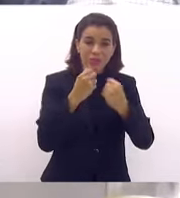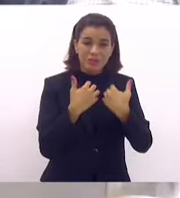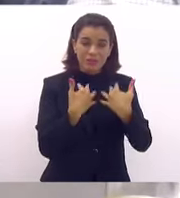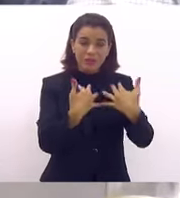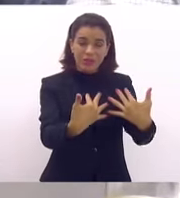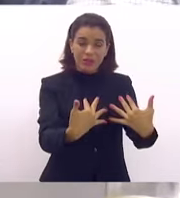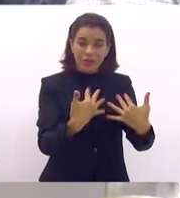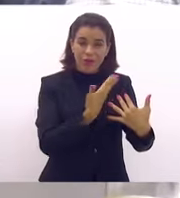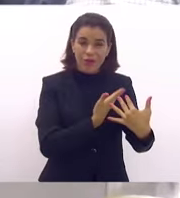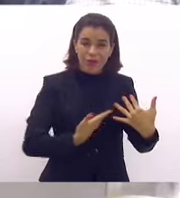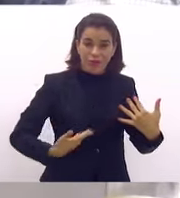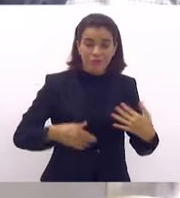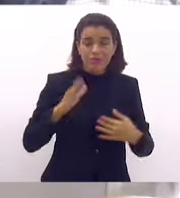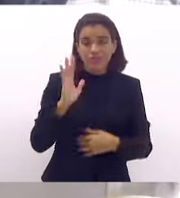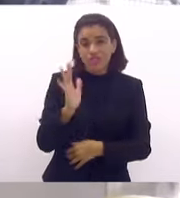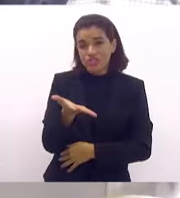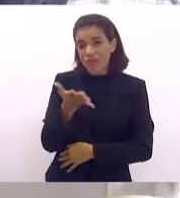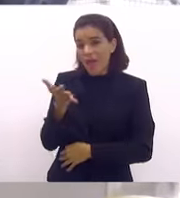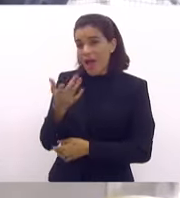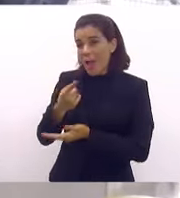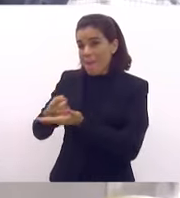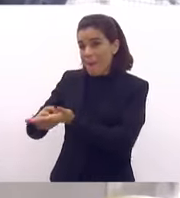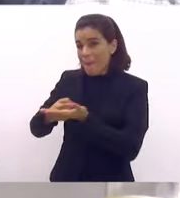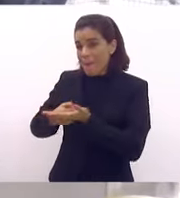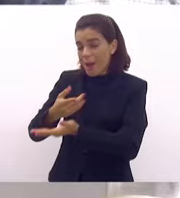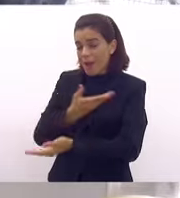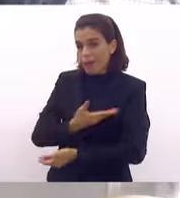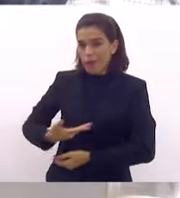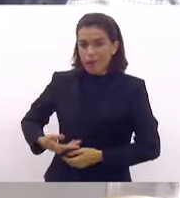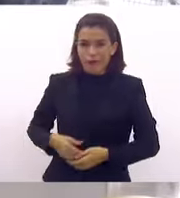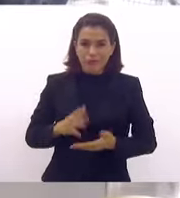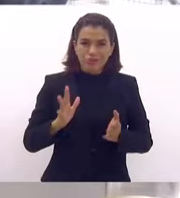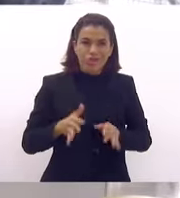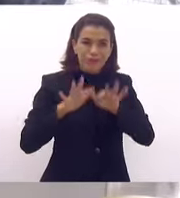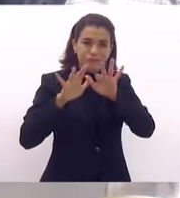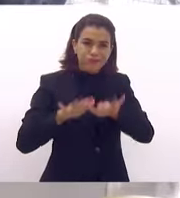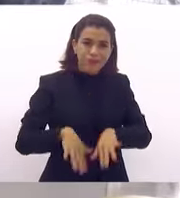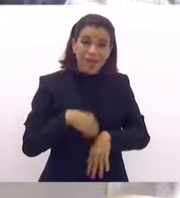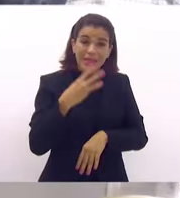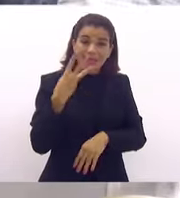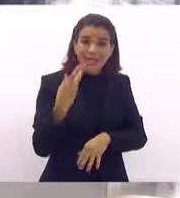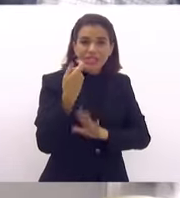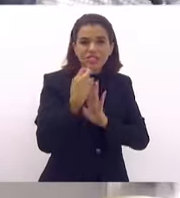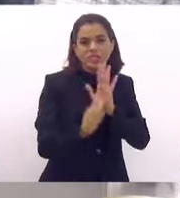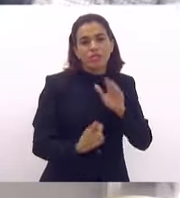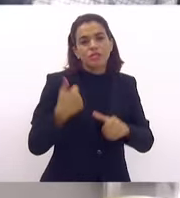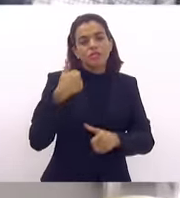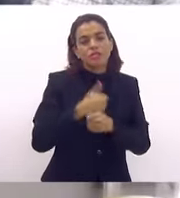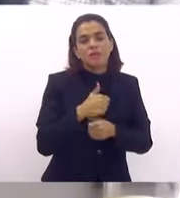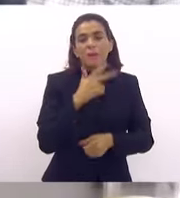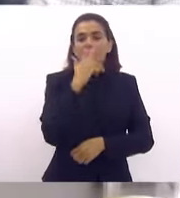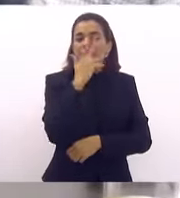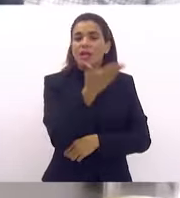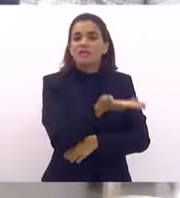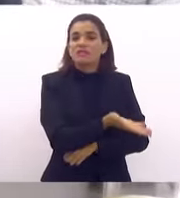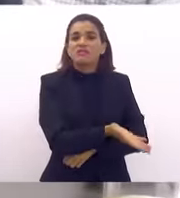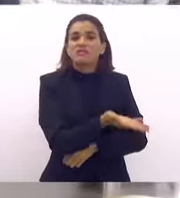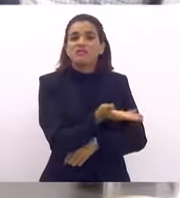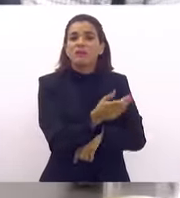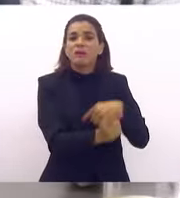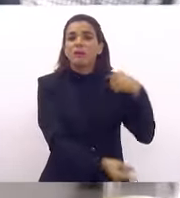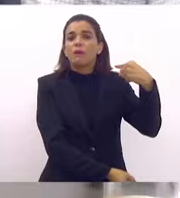governo, 240 emendas analisadas, terceiro substitutivo, pedir vista, isso dá a impressão que isso daqui vai